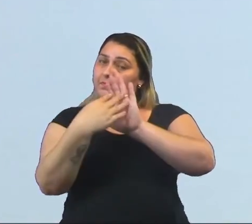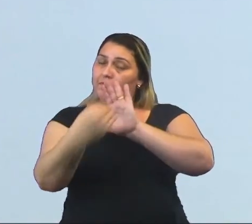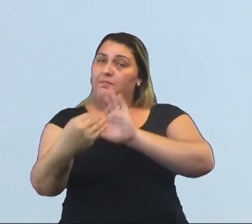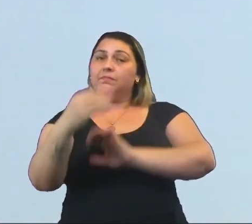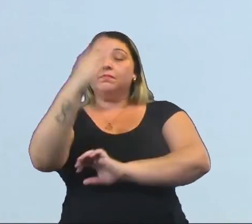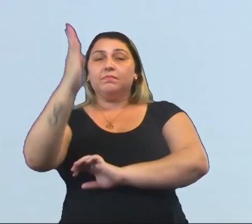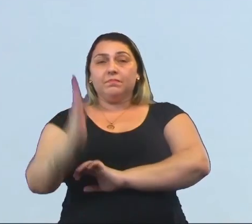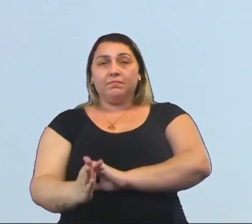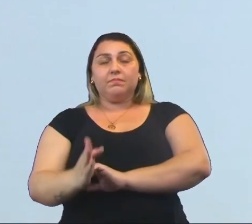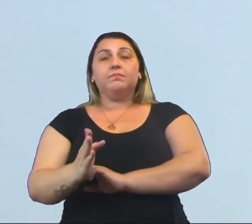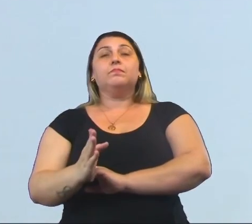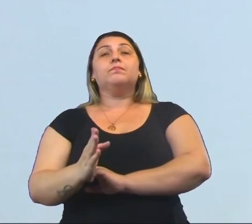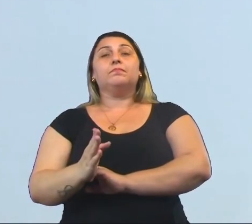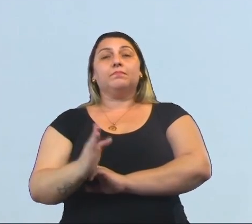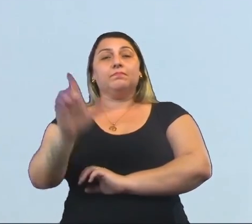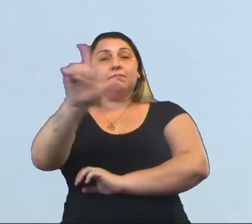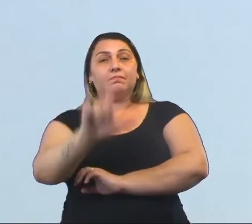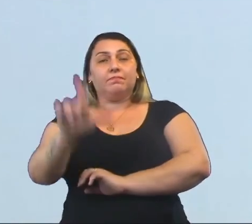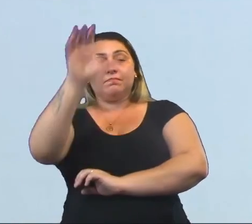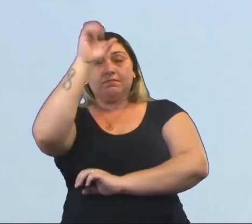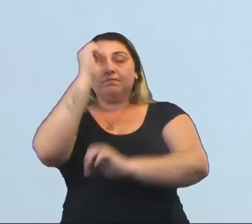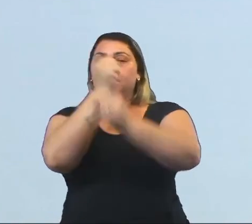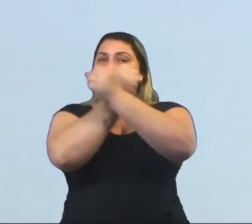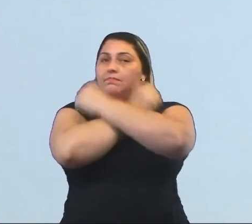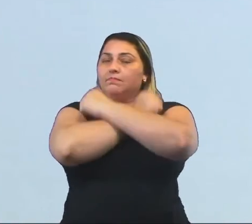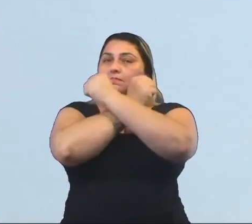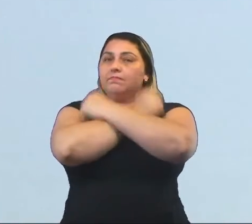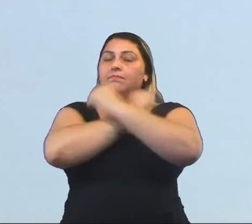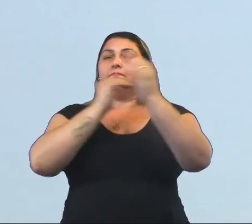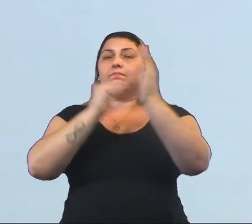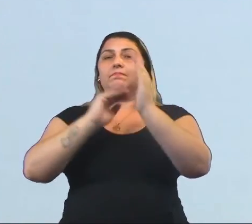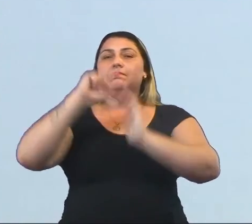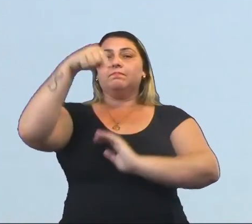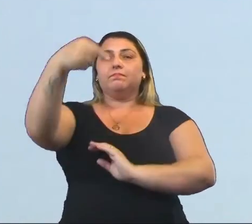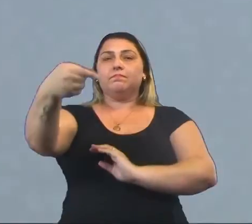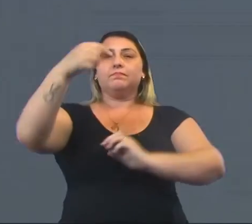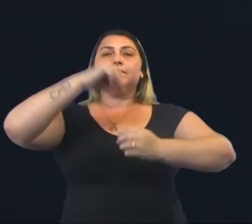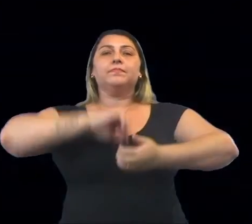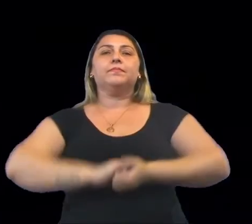né, brasileiro que nós vivenciamos na literatura. Um abraço e até a próxima.